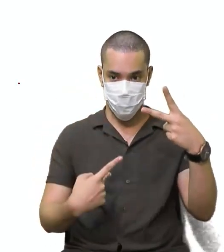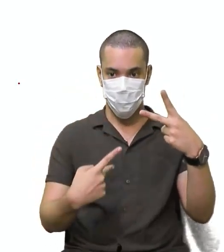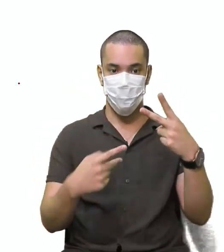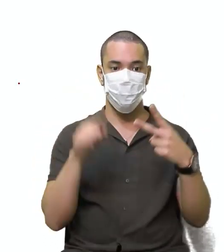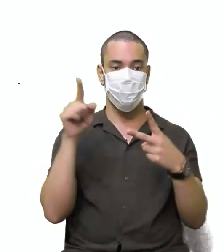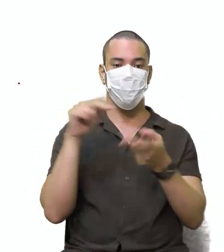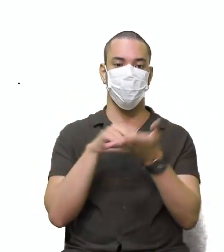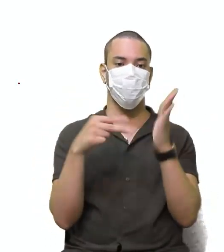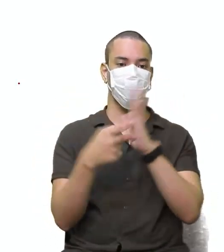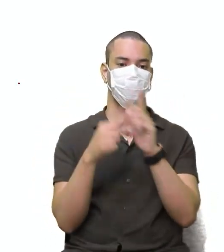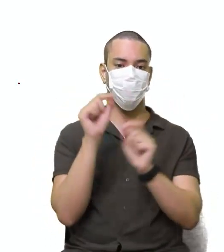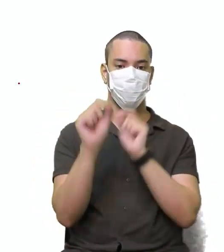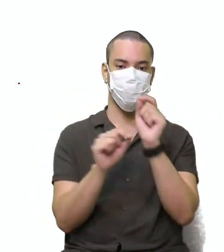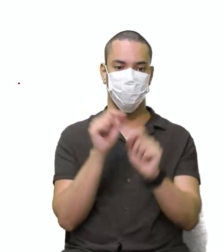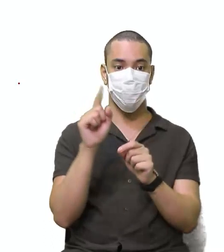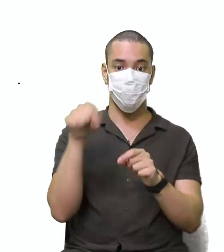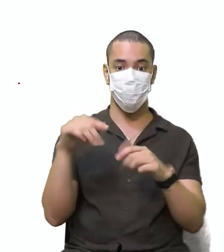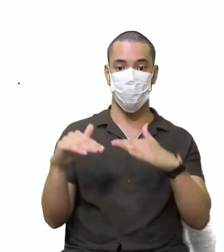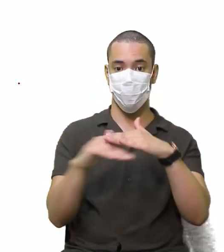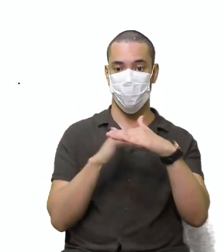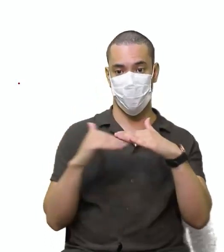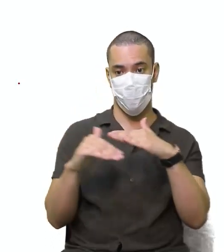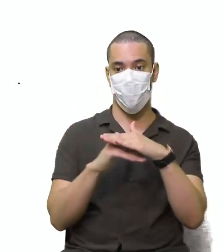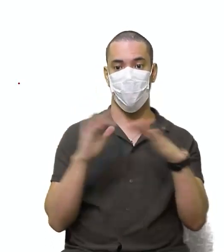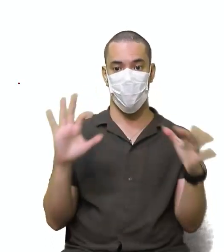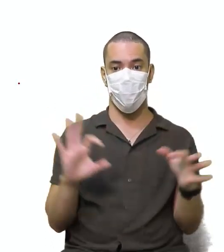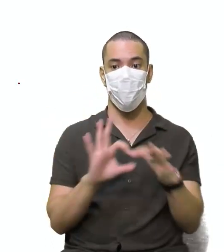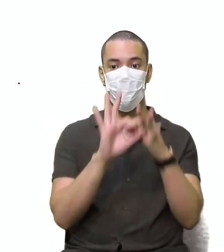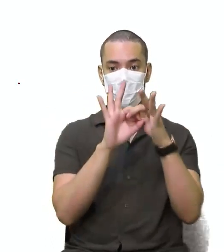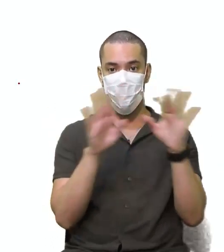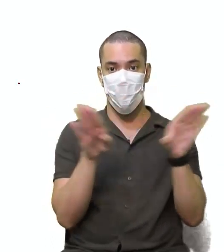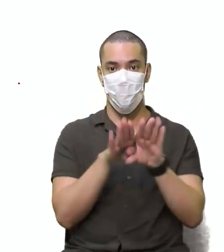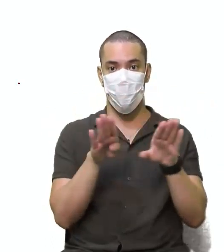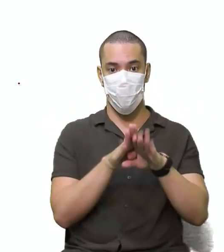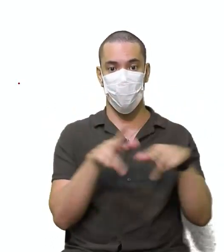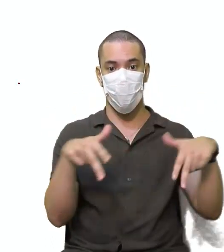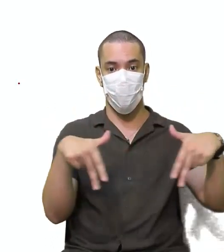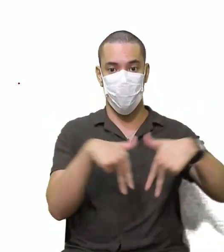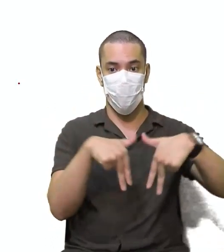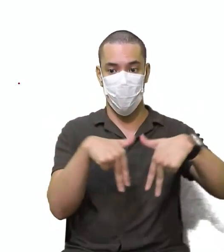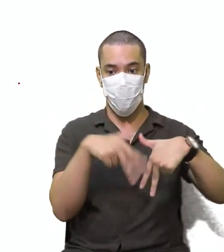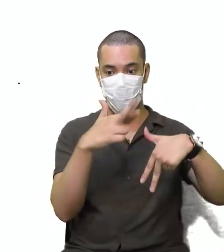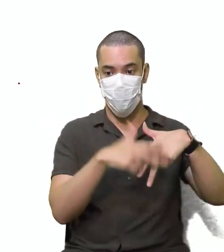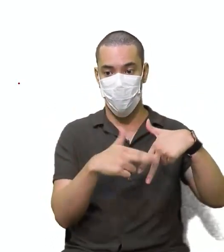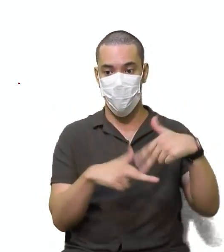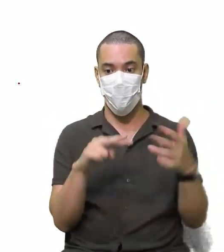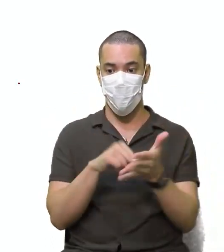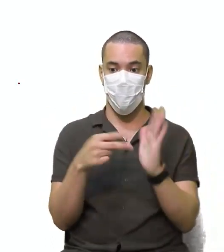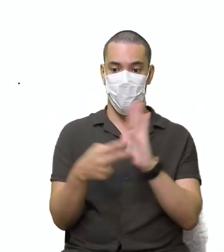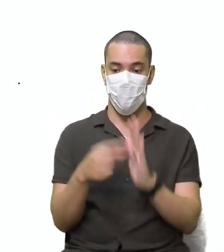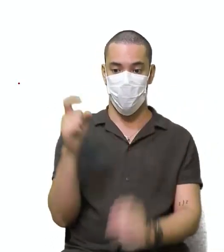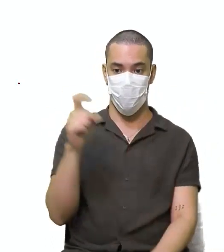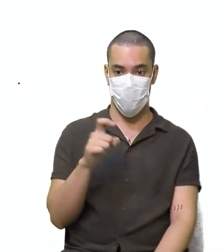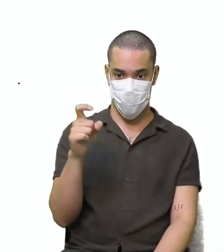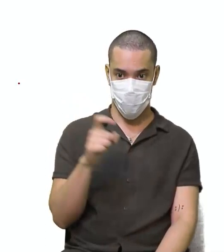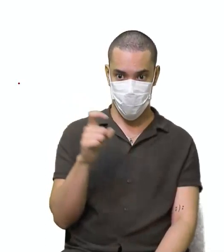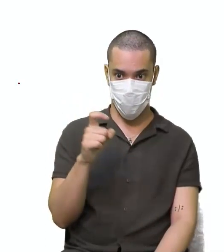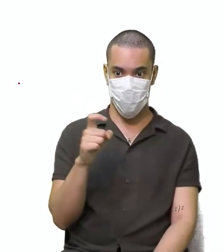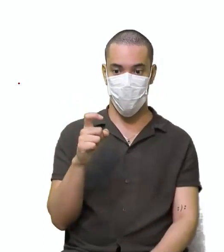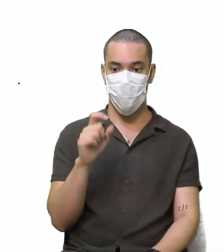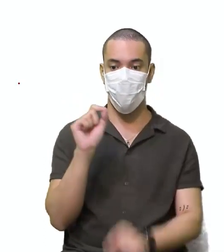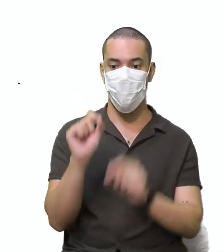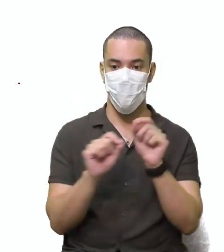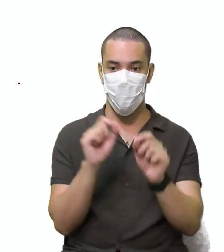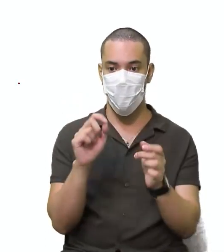condição é recessiva e ligada ao sexo. Se é ligada ao sexo, pessoal, tem a ver com o cromossomo X, tá? Ou seja, o